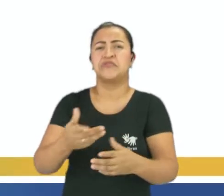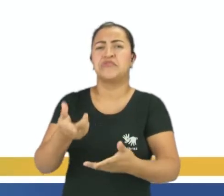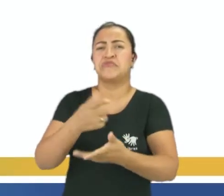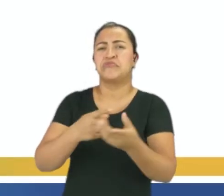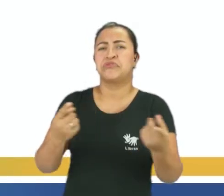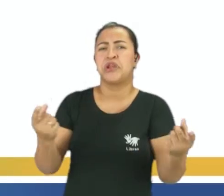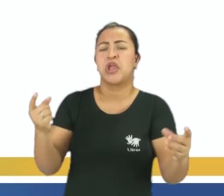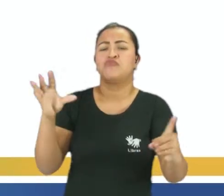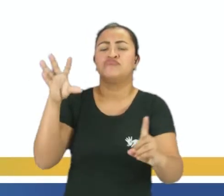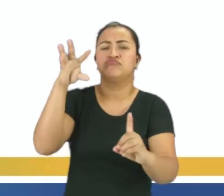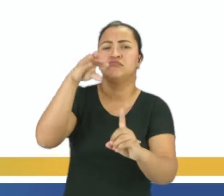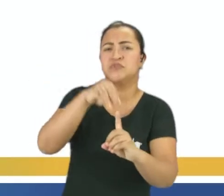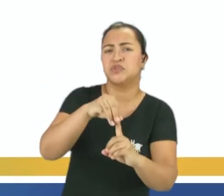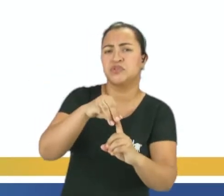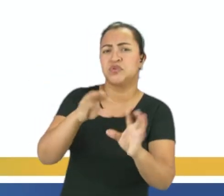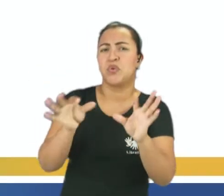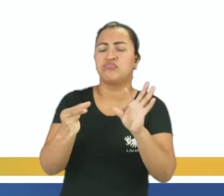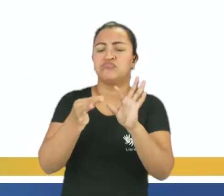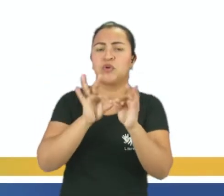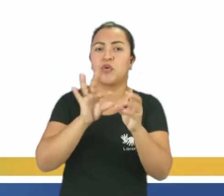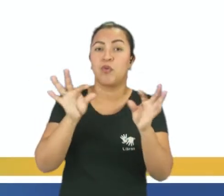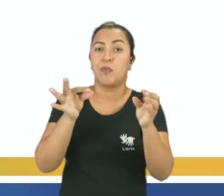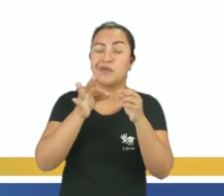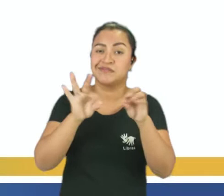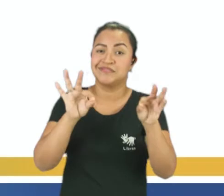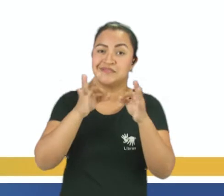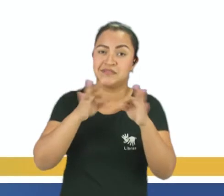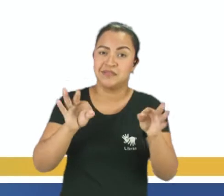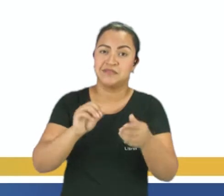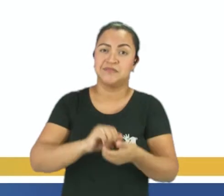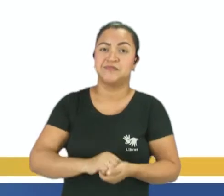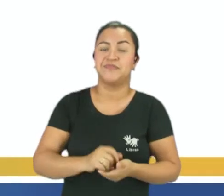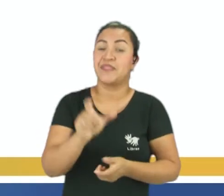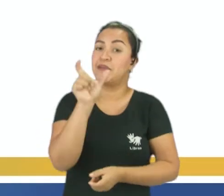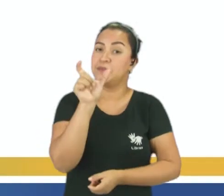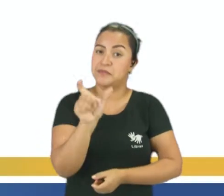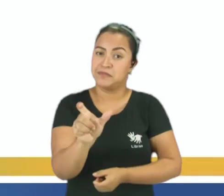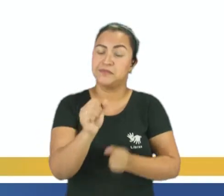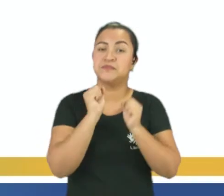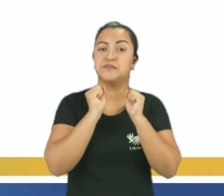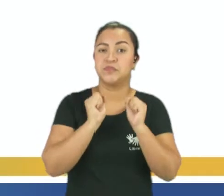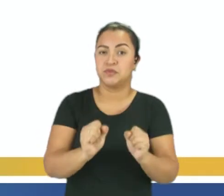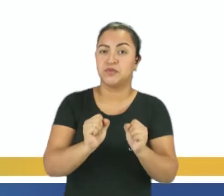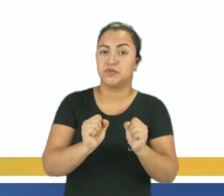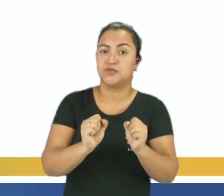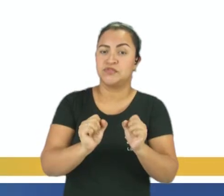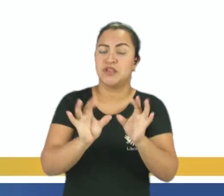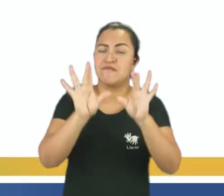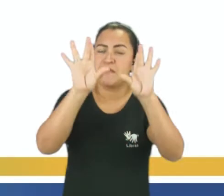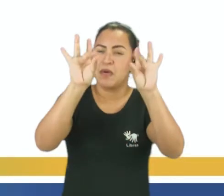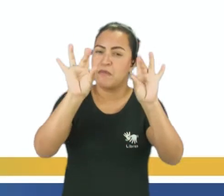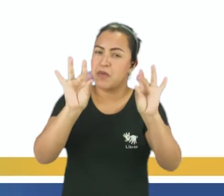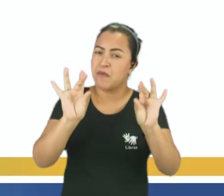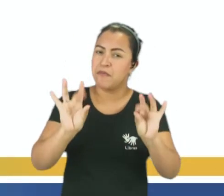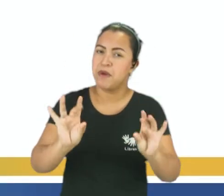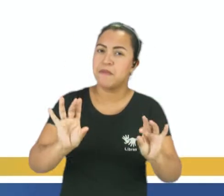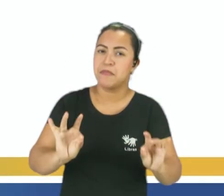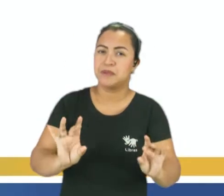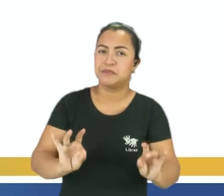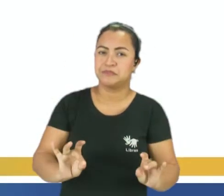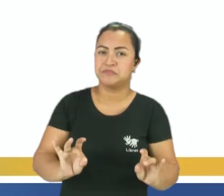objetividade, tampouco com a sintaxe ou a semântica. A palavra pode ser lapidada,